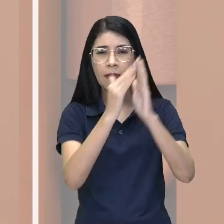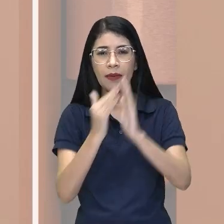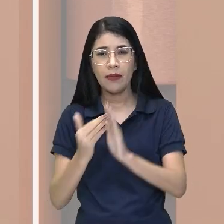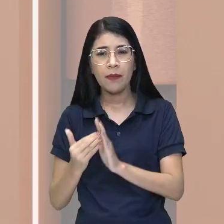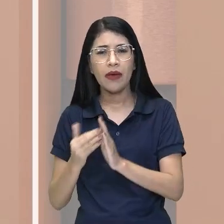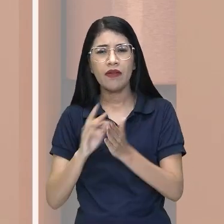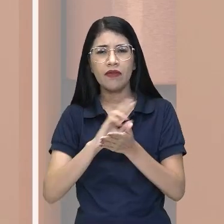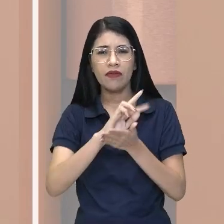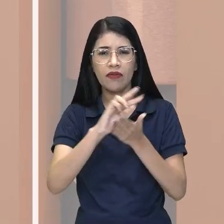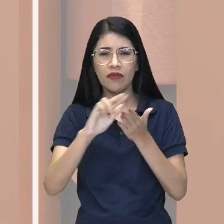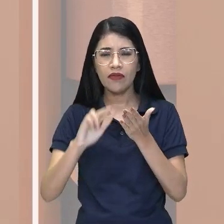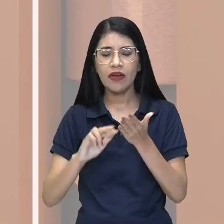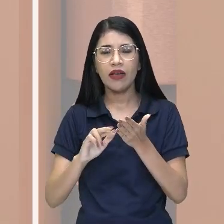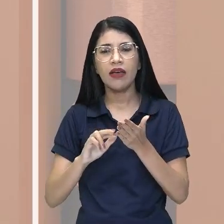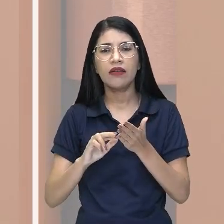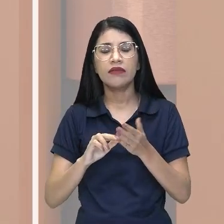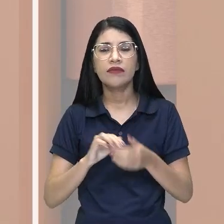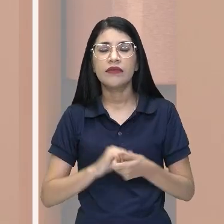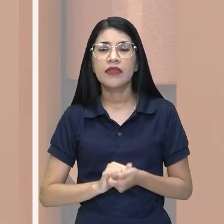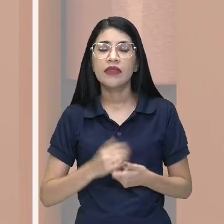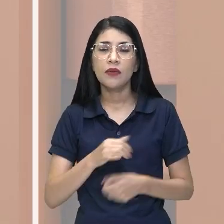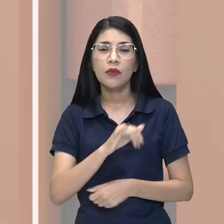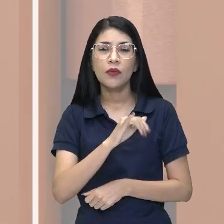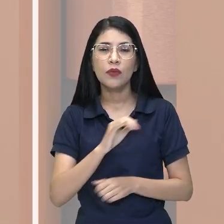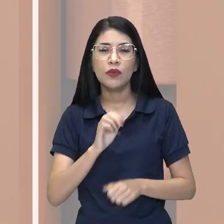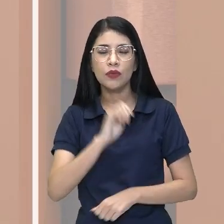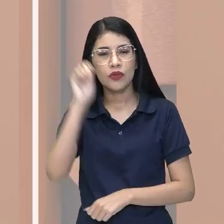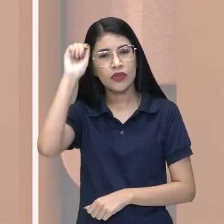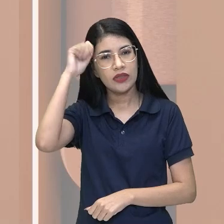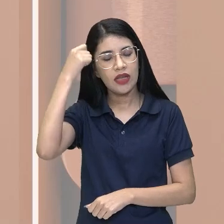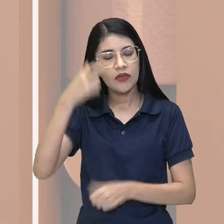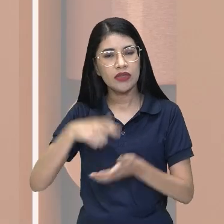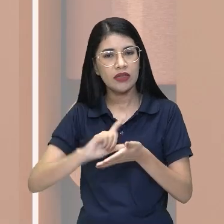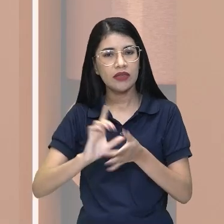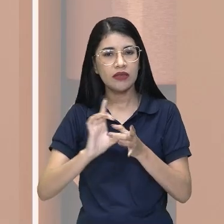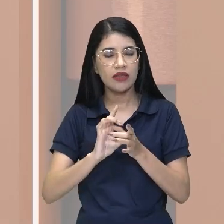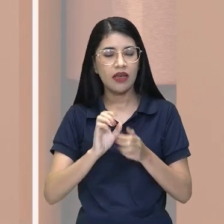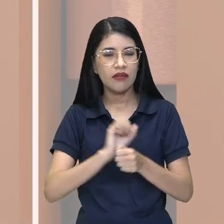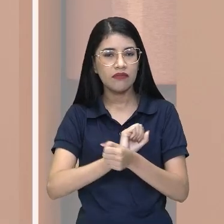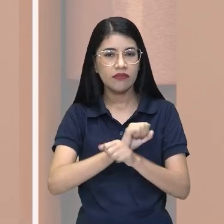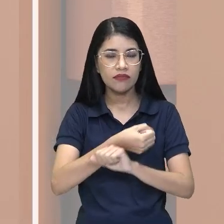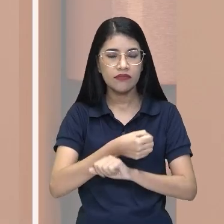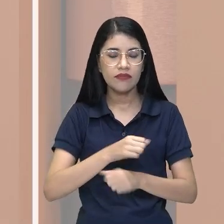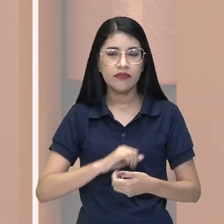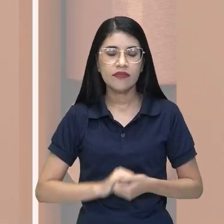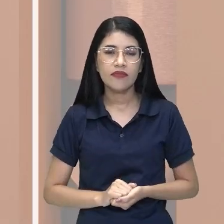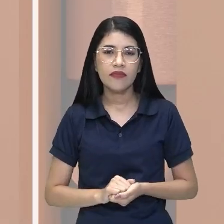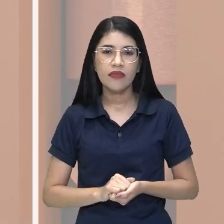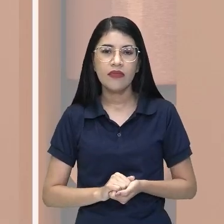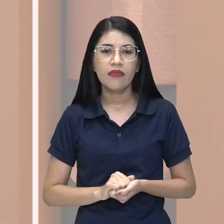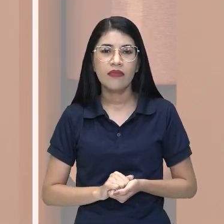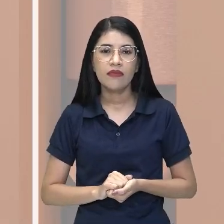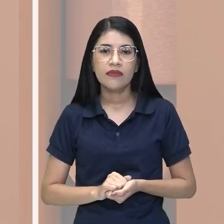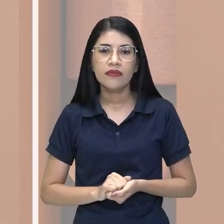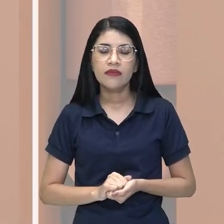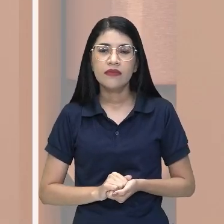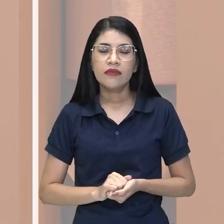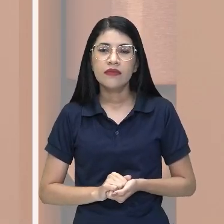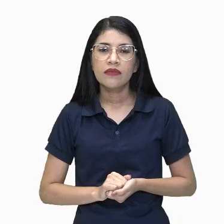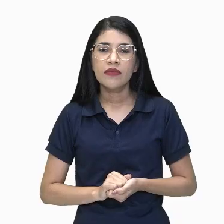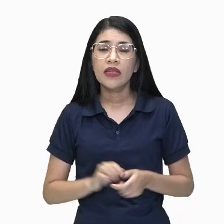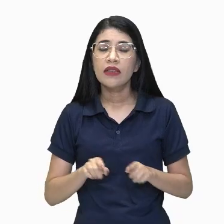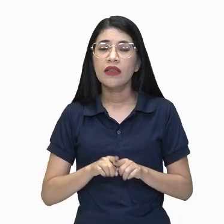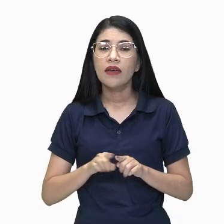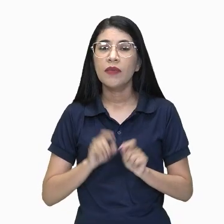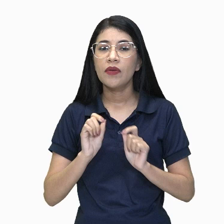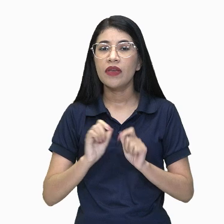se abrigaram ali os negros ex-escravizados. Depois nós temos também aí a questão da